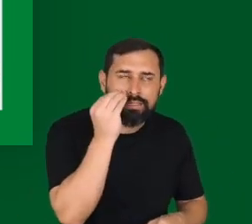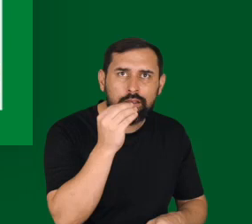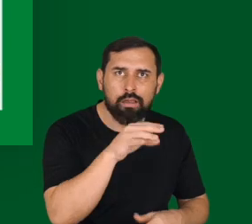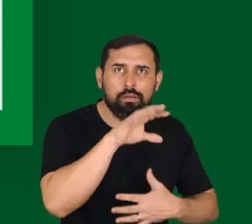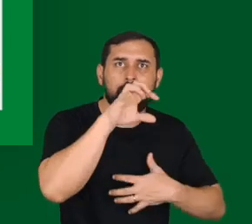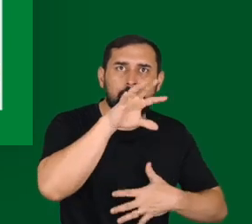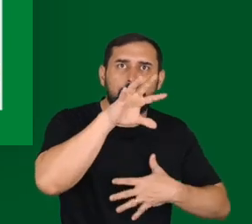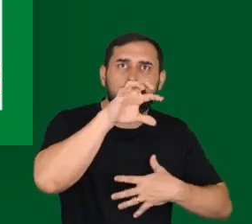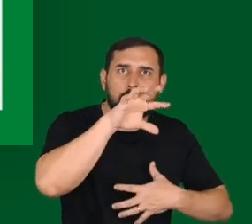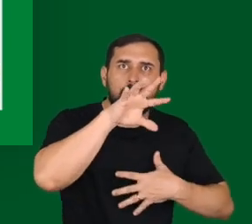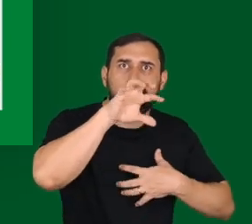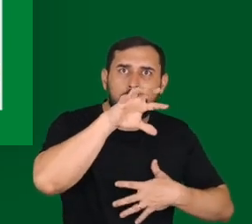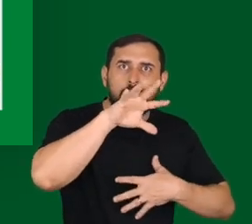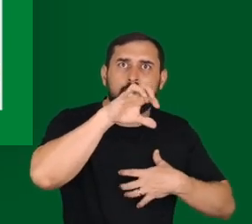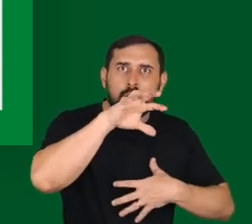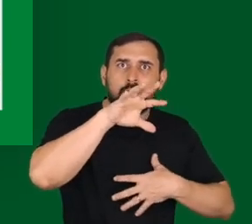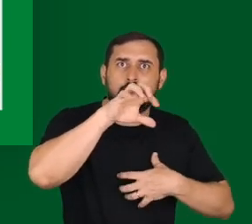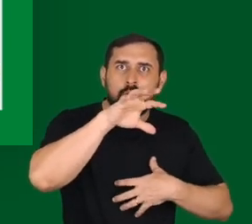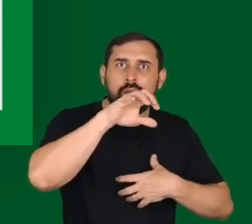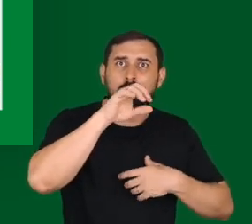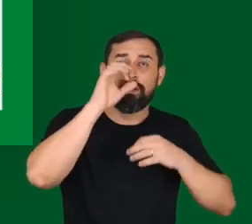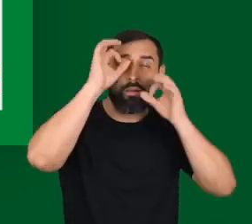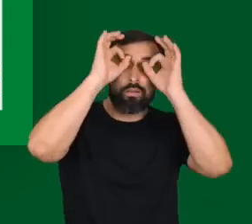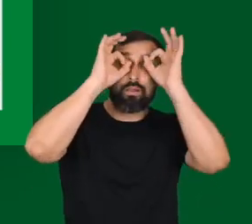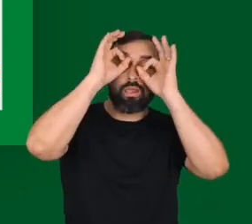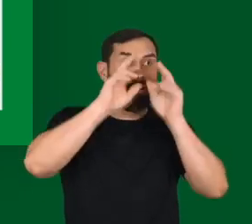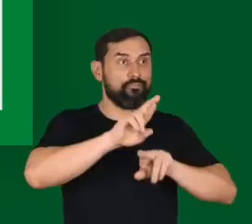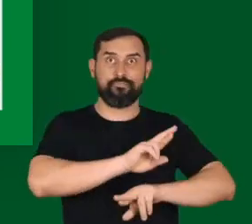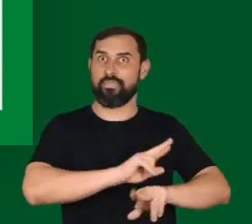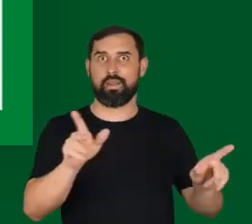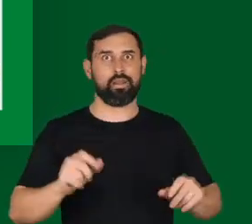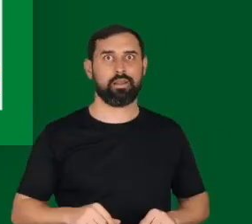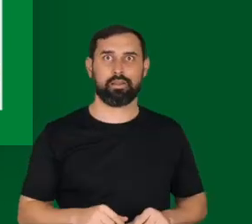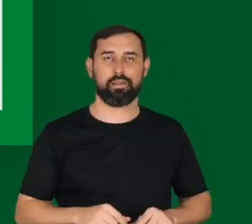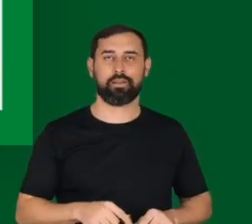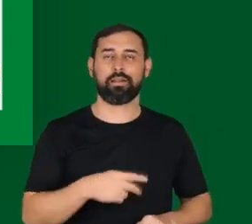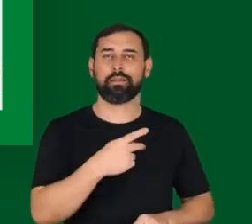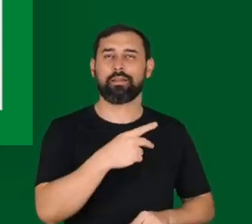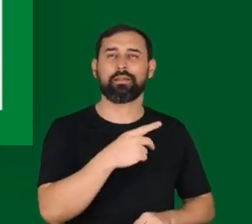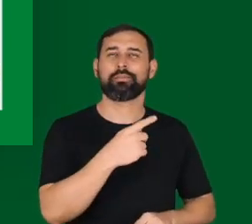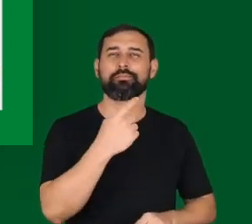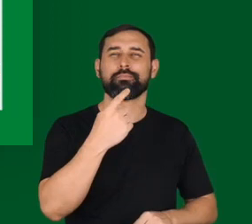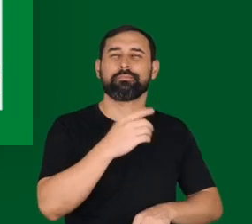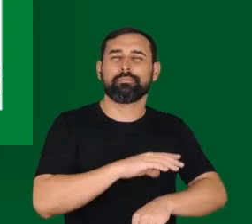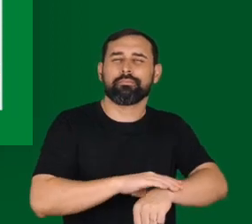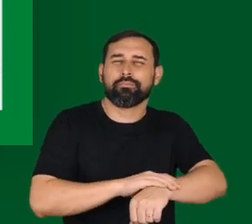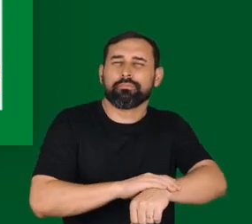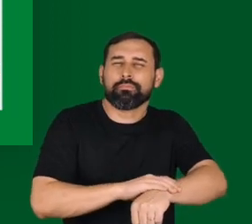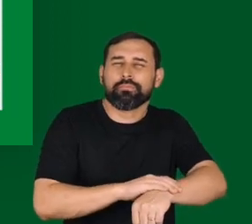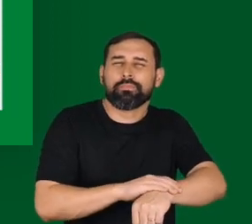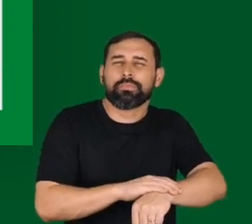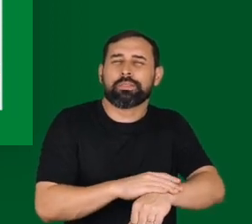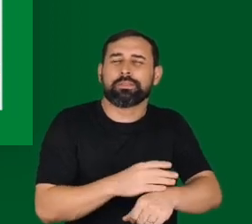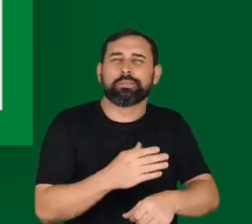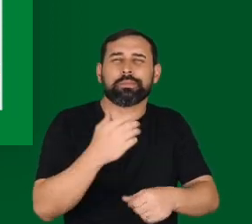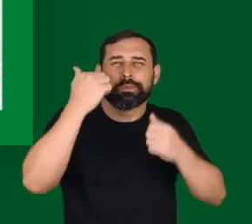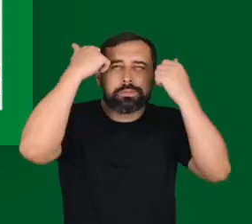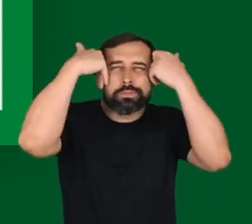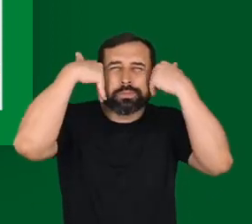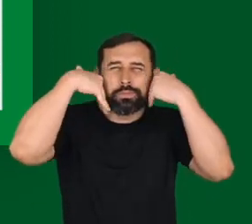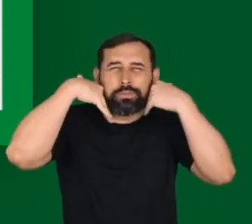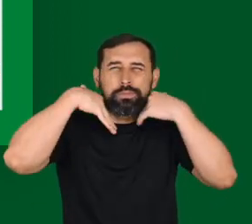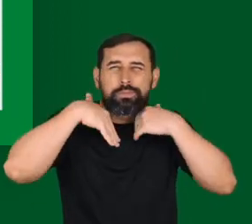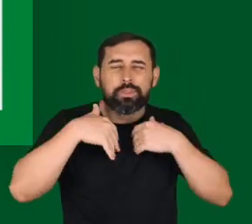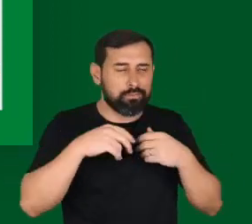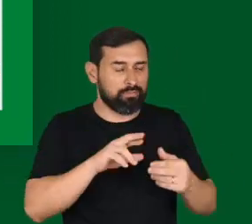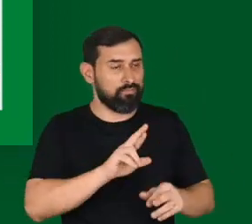tinha respiração rápida, pupilas anisocóricas, extremidades pálidas, sudoreicas, membro inferior esquerdo com